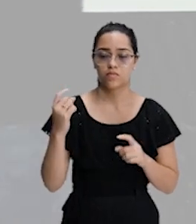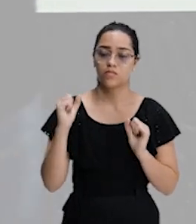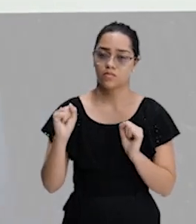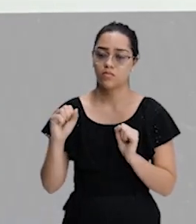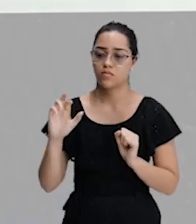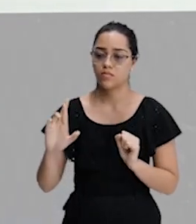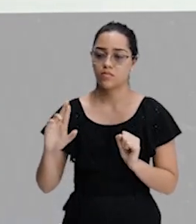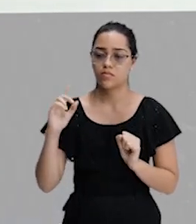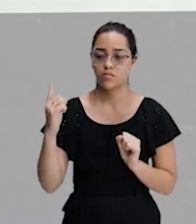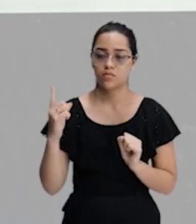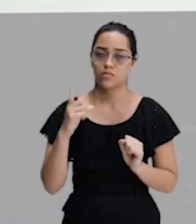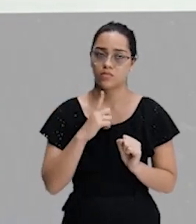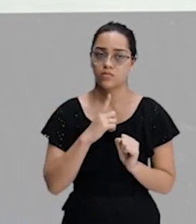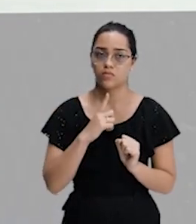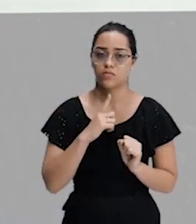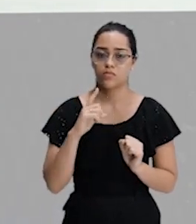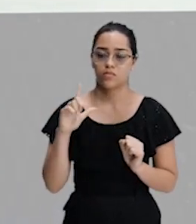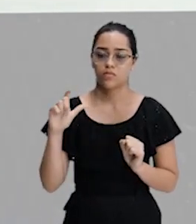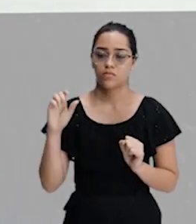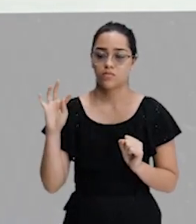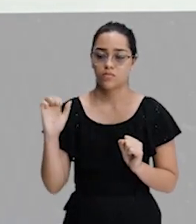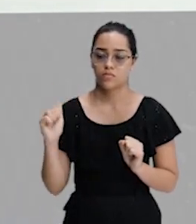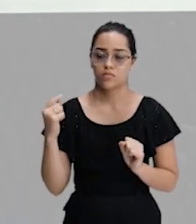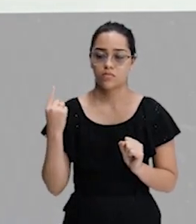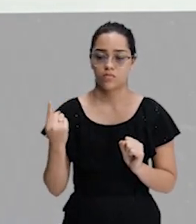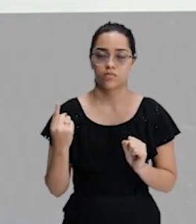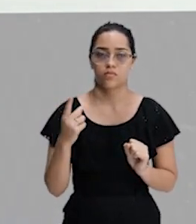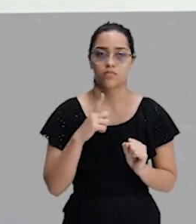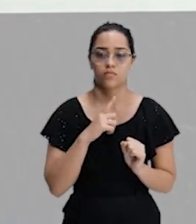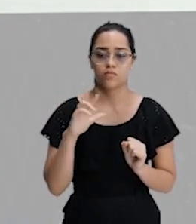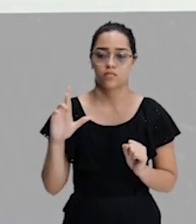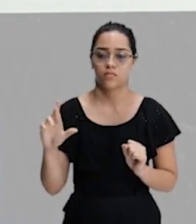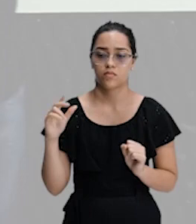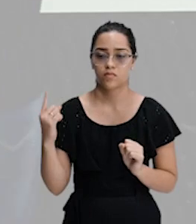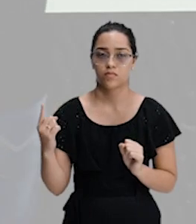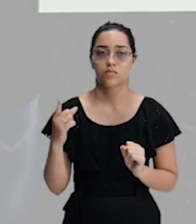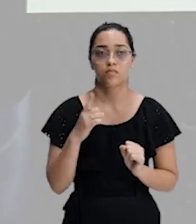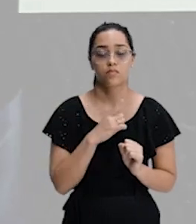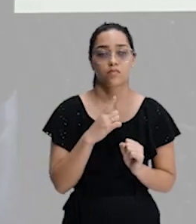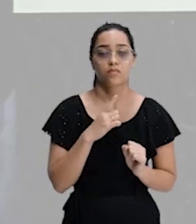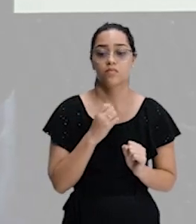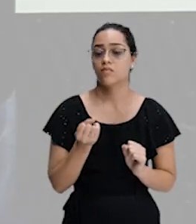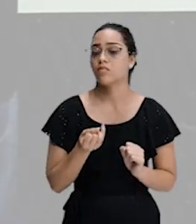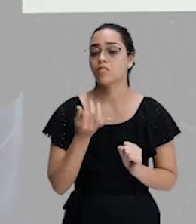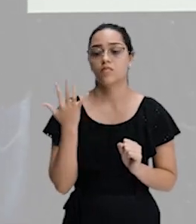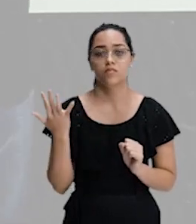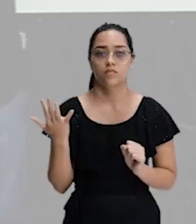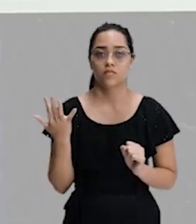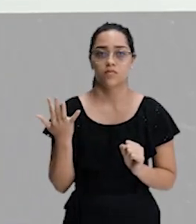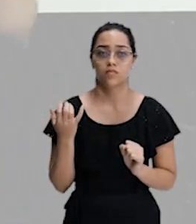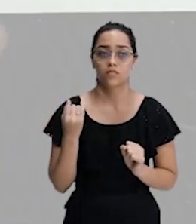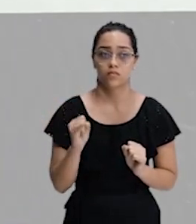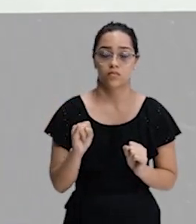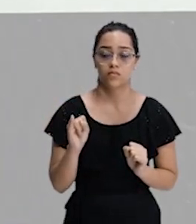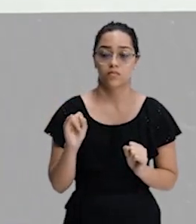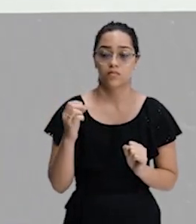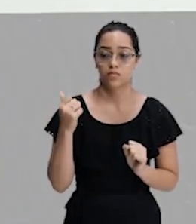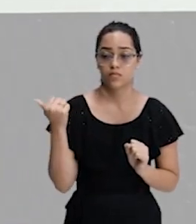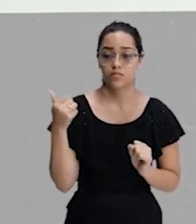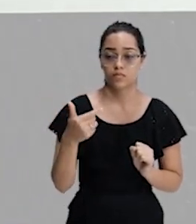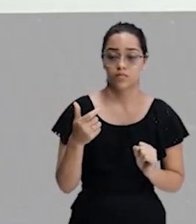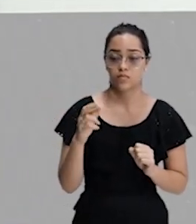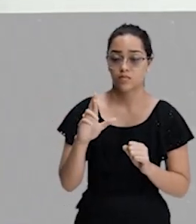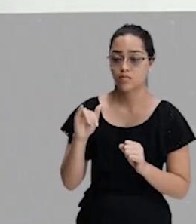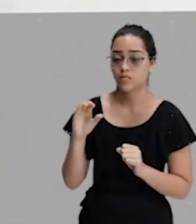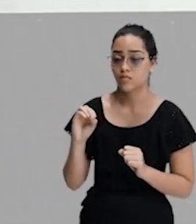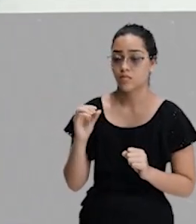R1, o raio da lata 1, tá? Vou chamar de R1. Esse raio aqui é quanto? Ora, se o diâmetro é 12, o